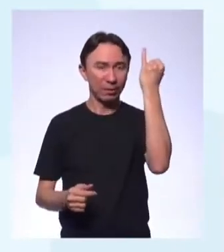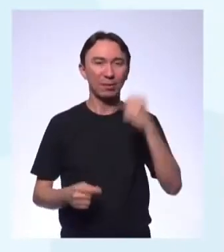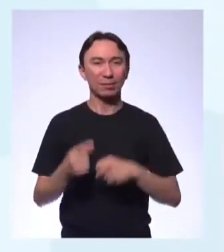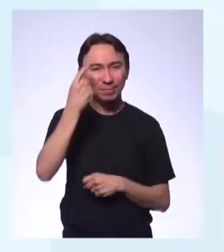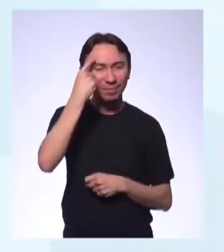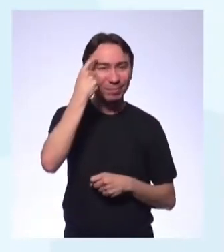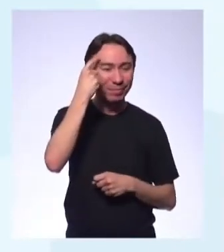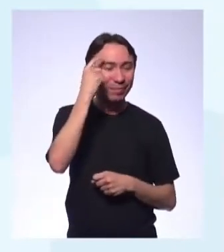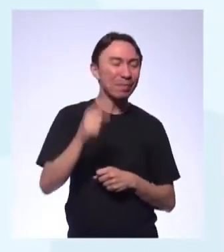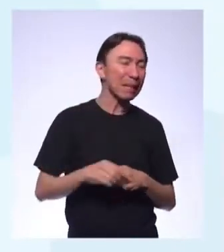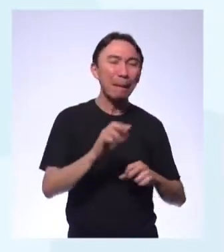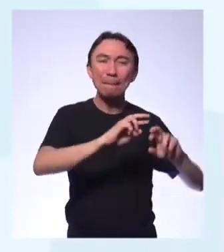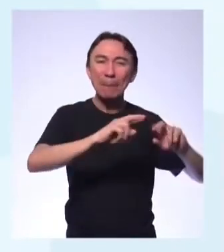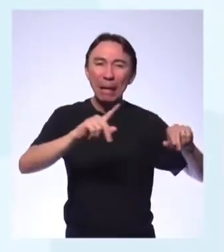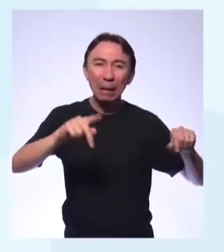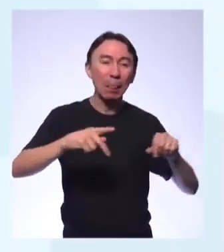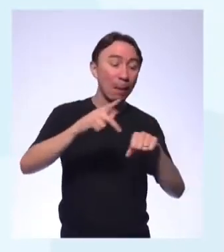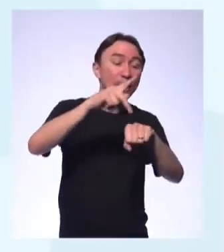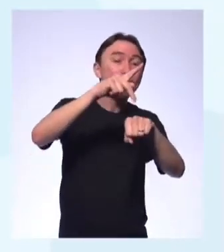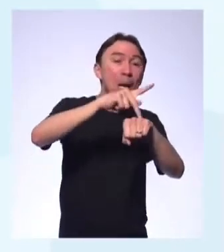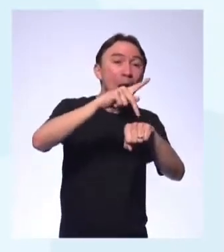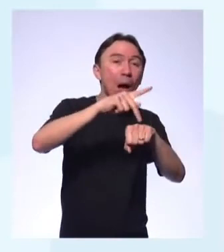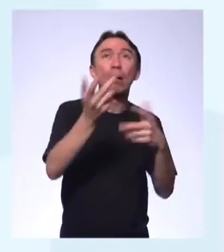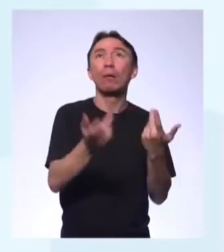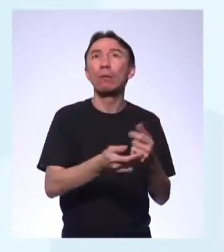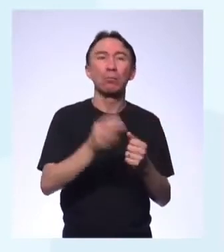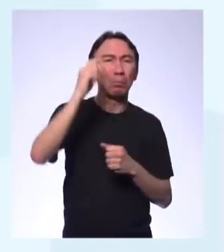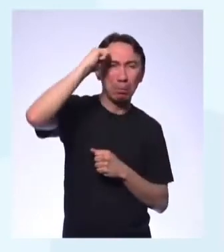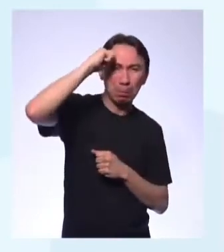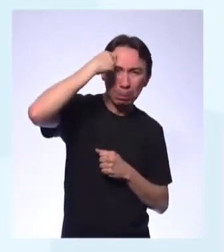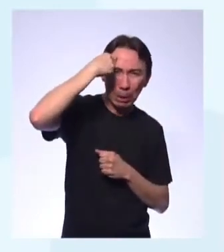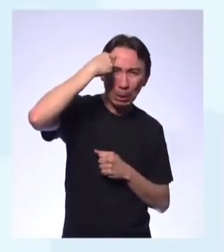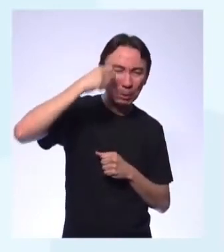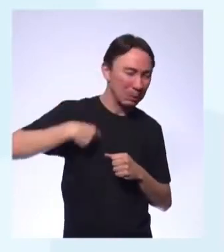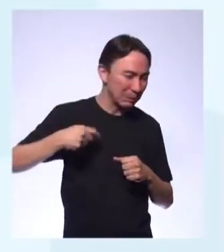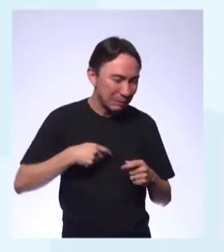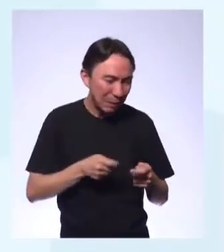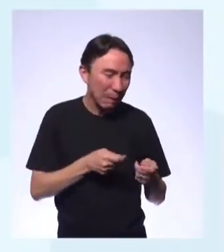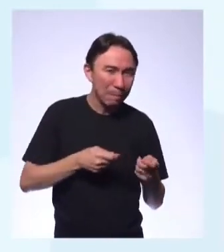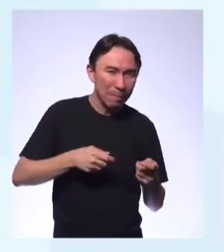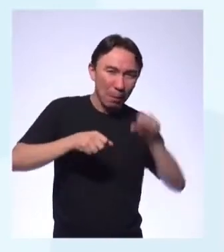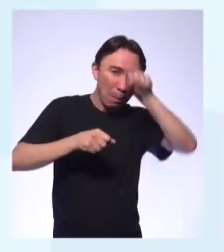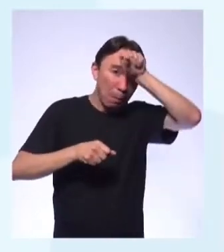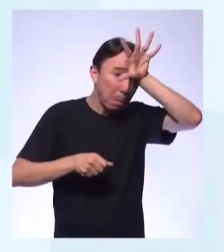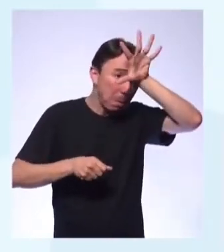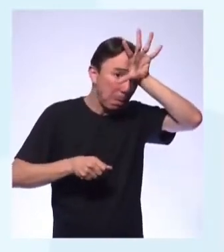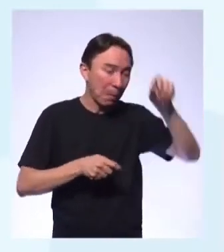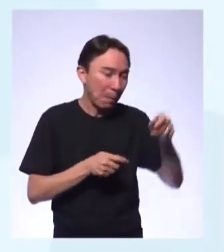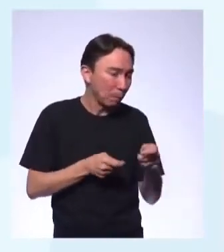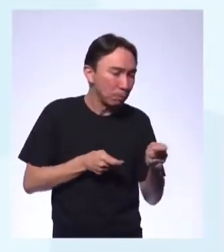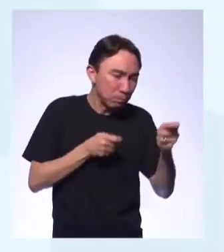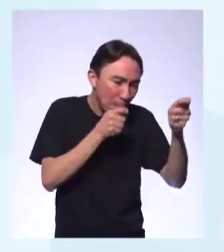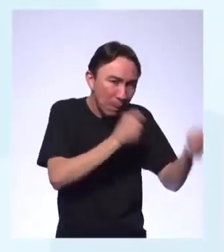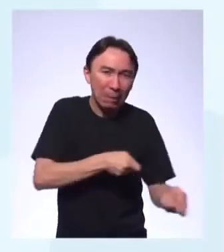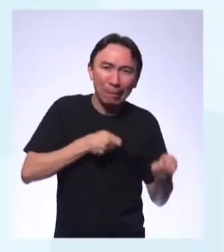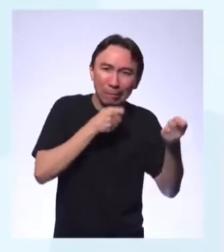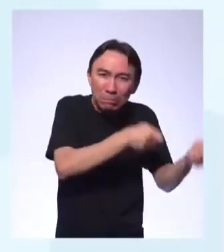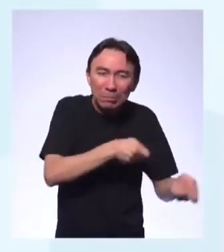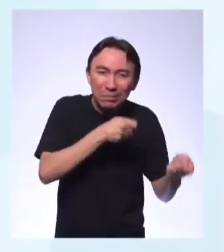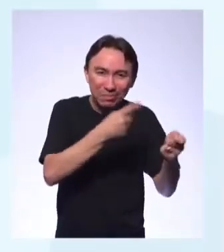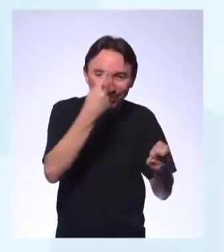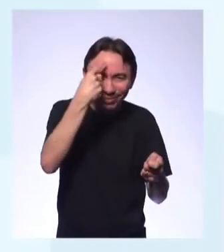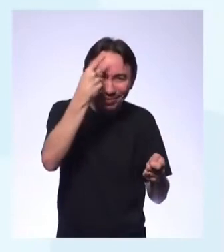mineral e ferro. O carvão mineral servindo aí para a geração de energia, que a gente já vai explicar com